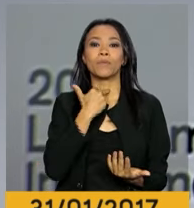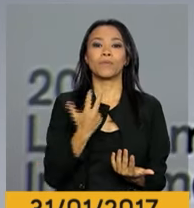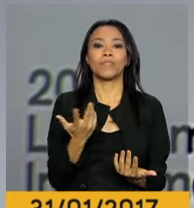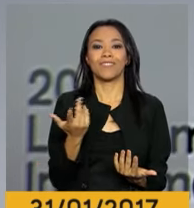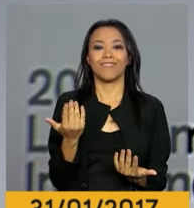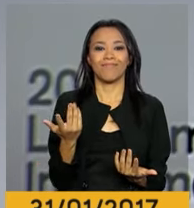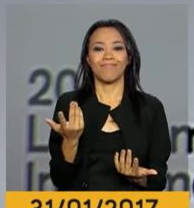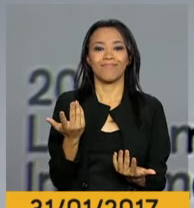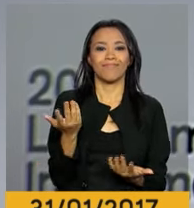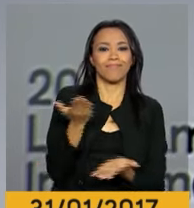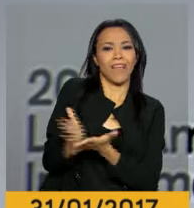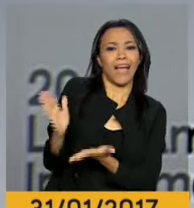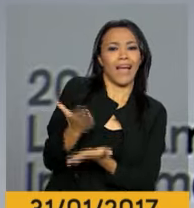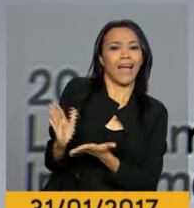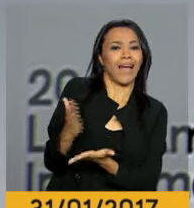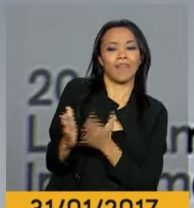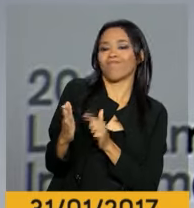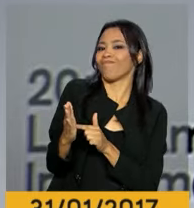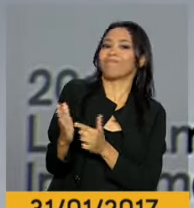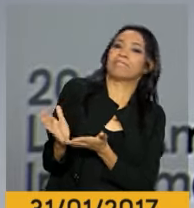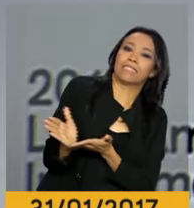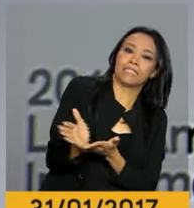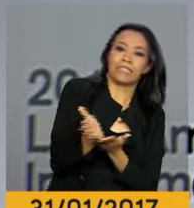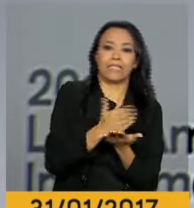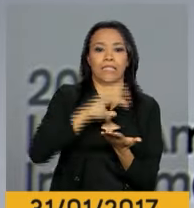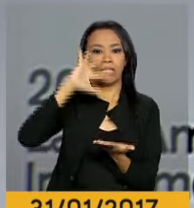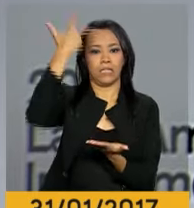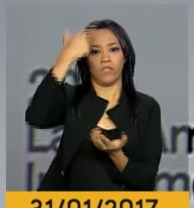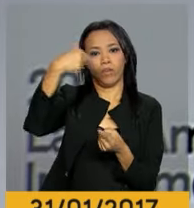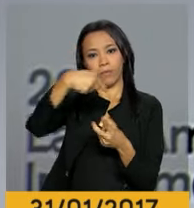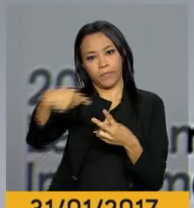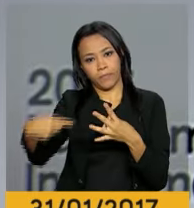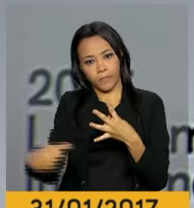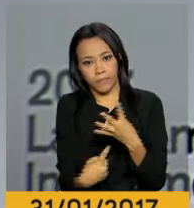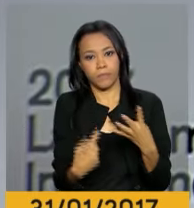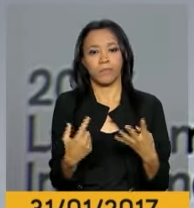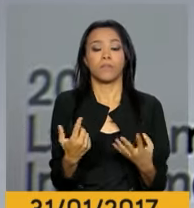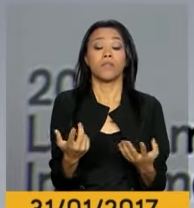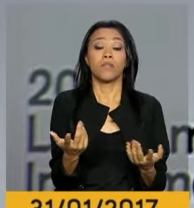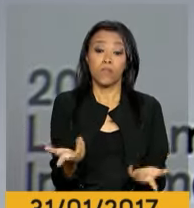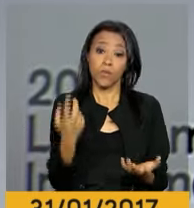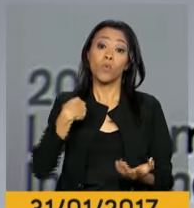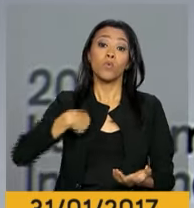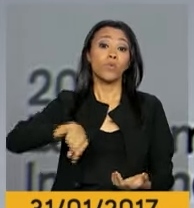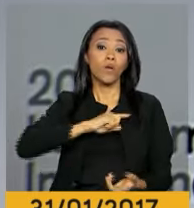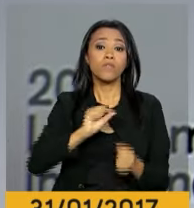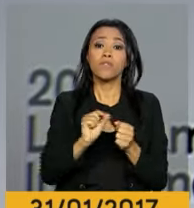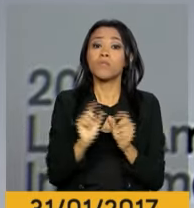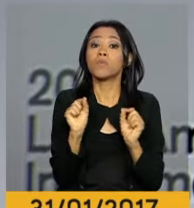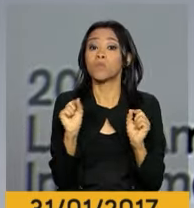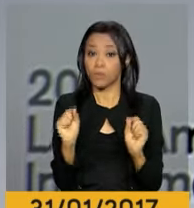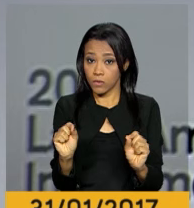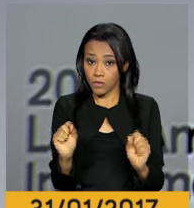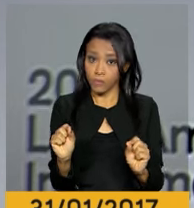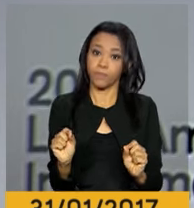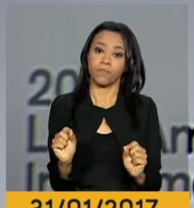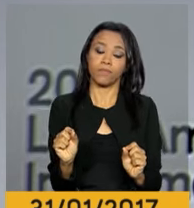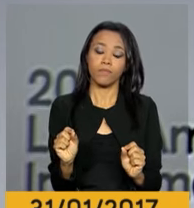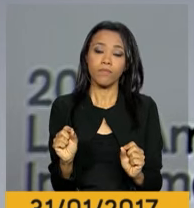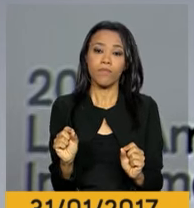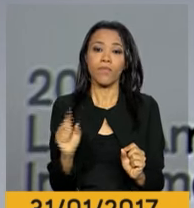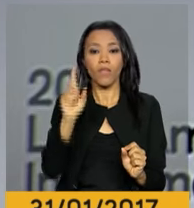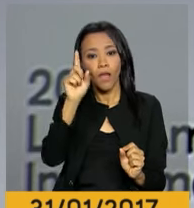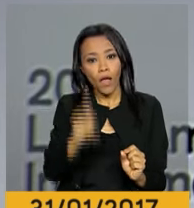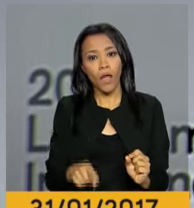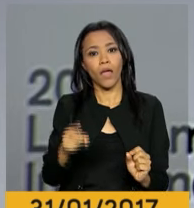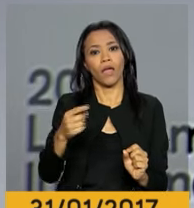verdade fiscal o que fizemos muito modestamente por enquanto foi recolocar o